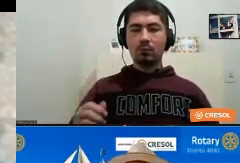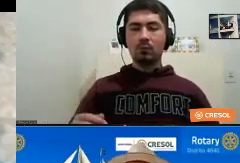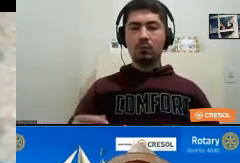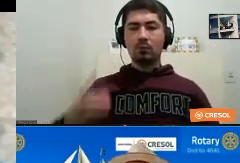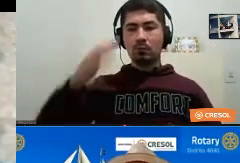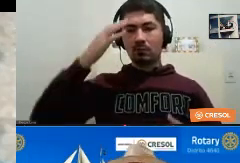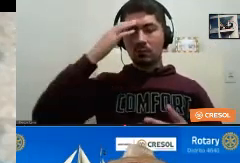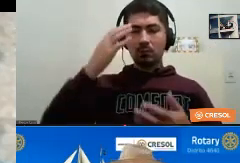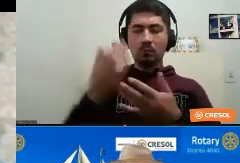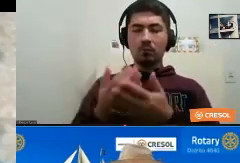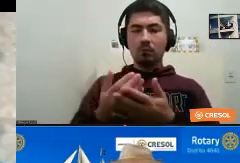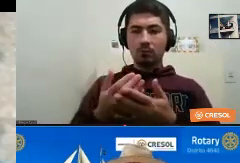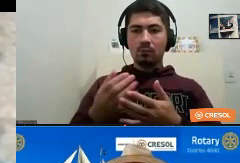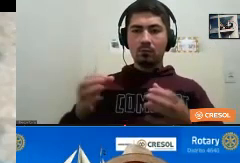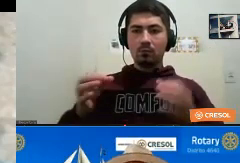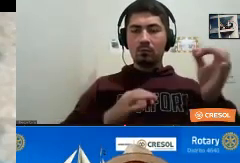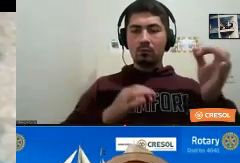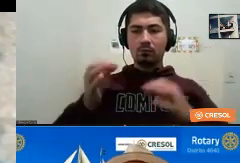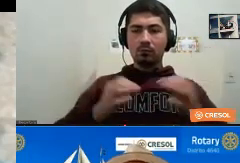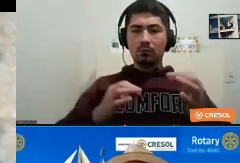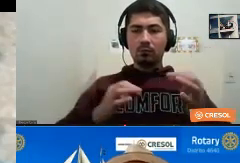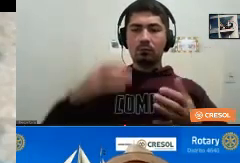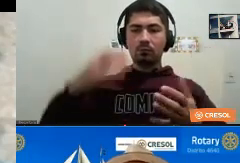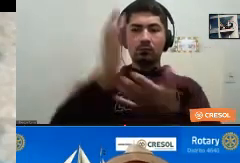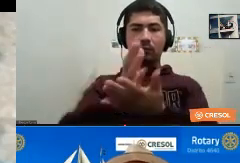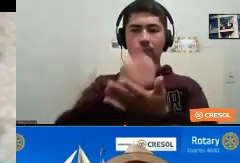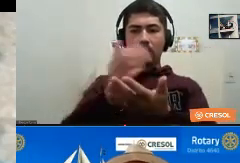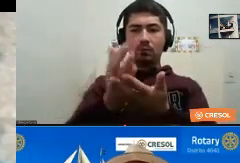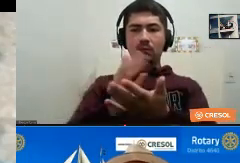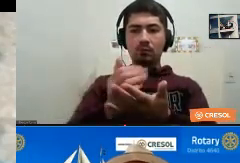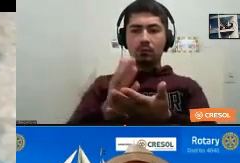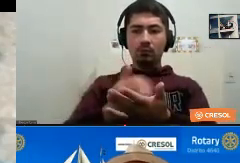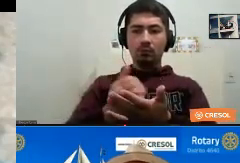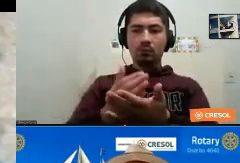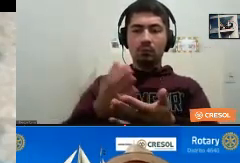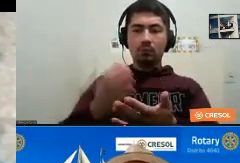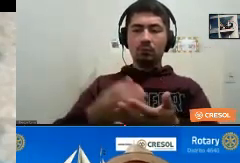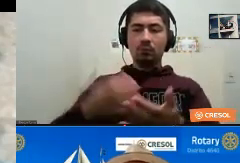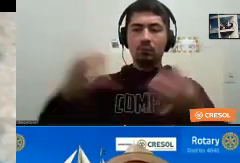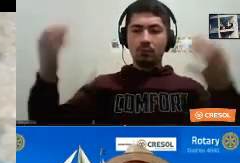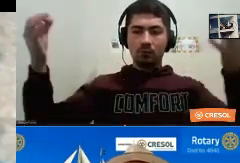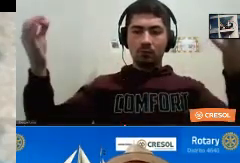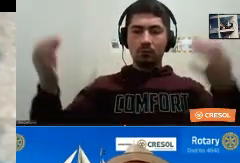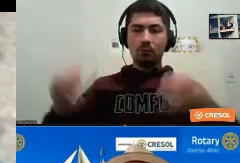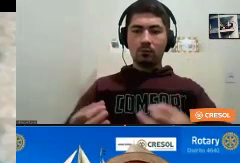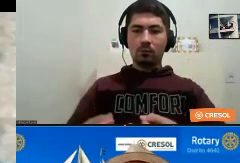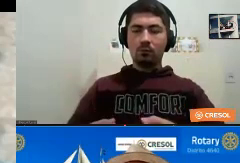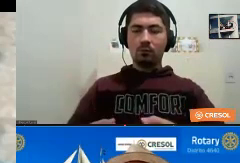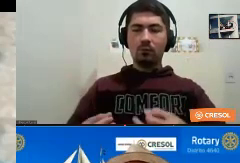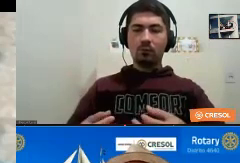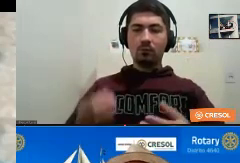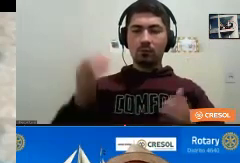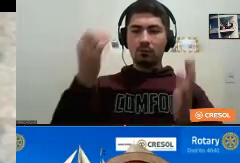nossa organização. Vai ser distribuído esse dinheiro de uma maneira mais religiosa,